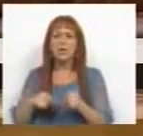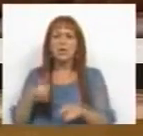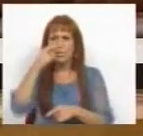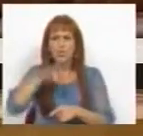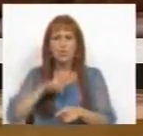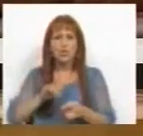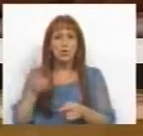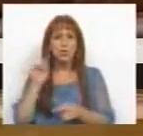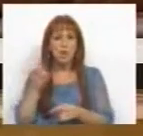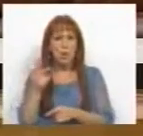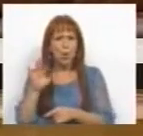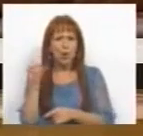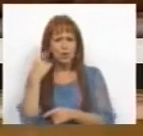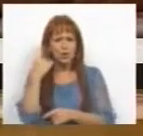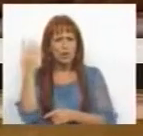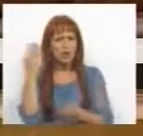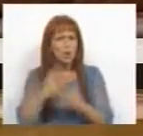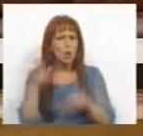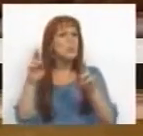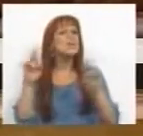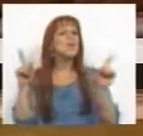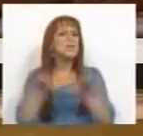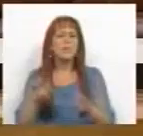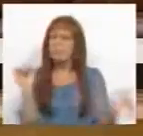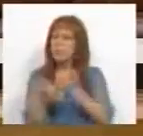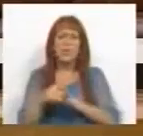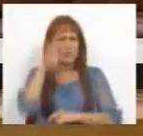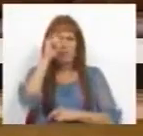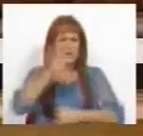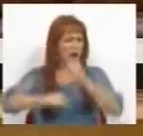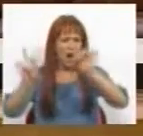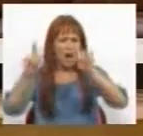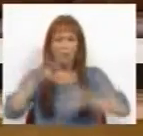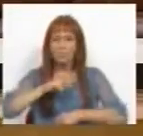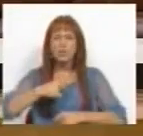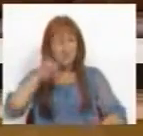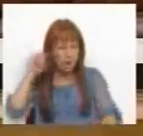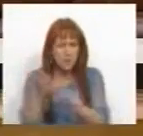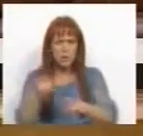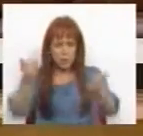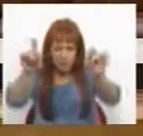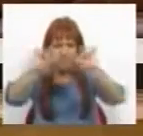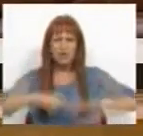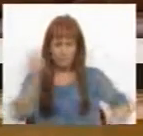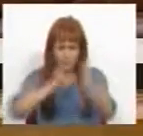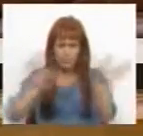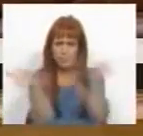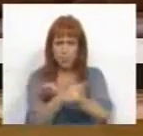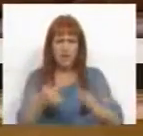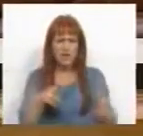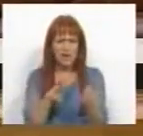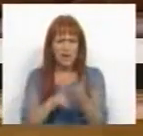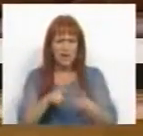portugueses, a 4 de outubro, não manifestaram apenas o desejo de uma mudança de Governo. Os portugueses exigiram também uma mudança real